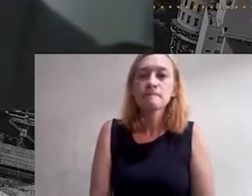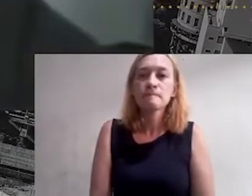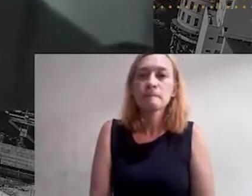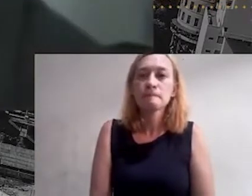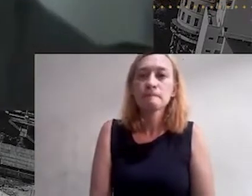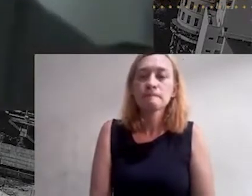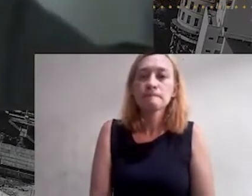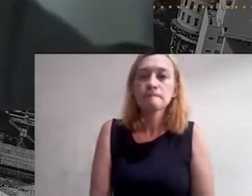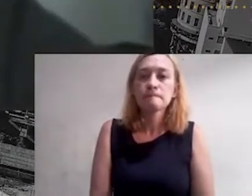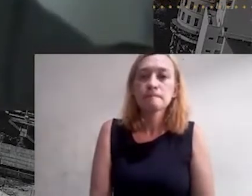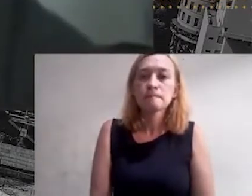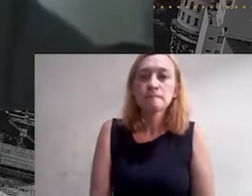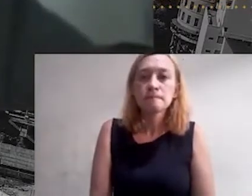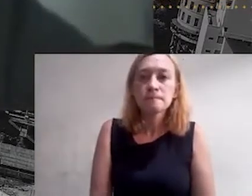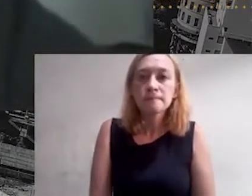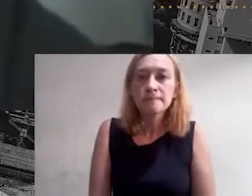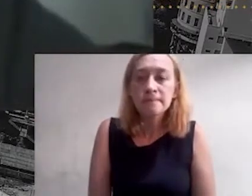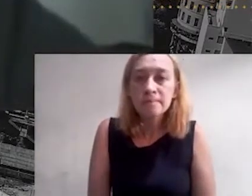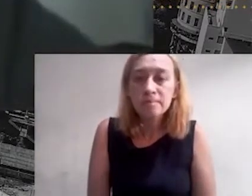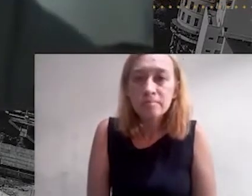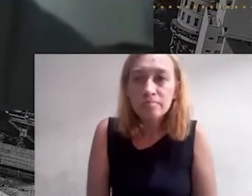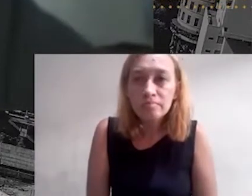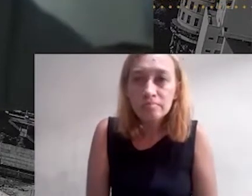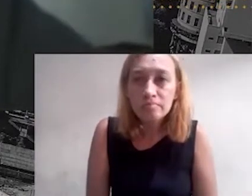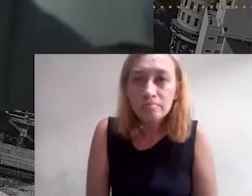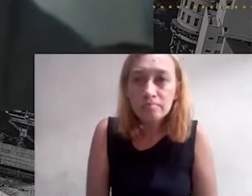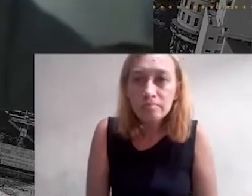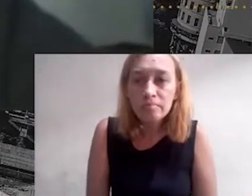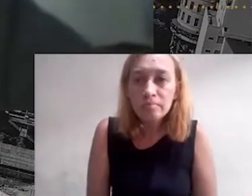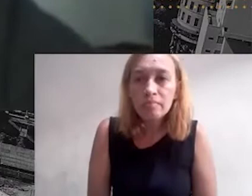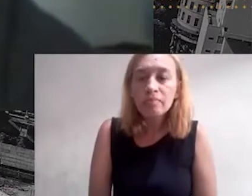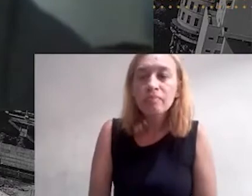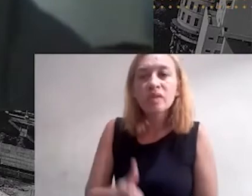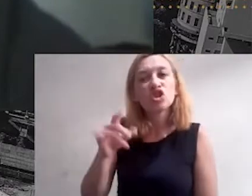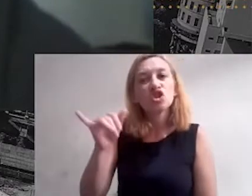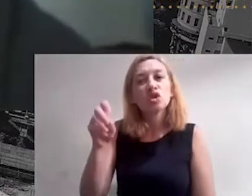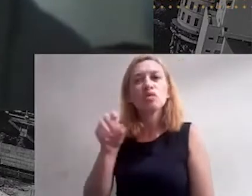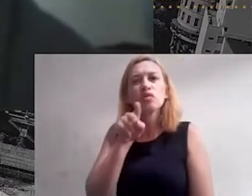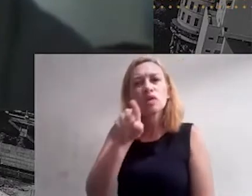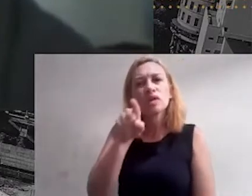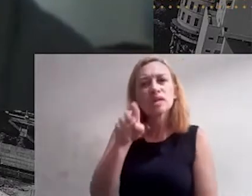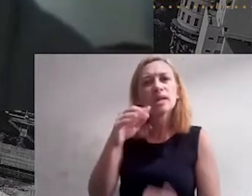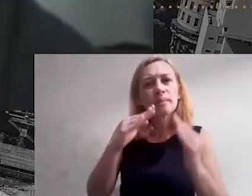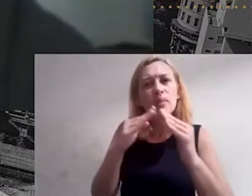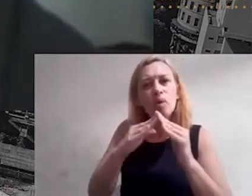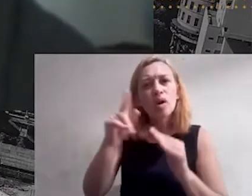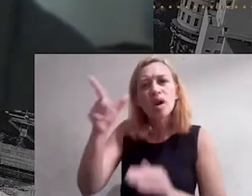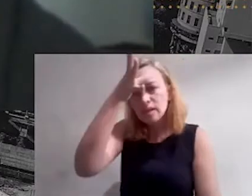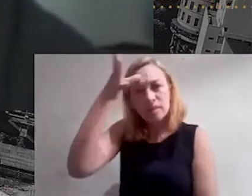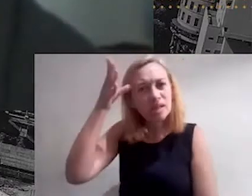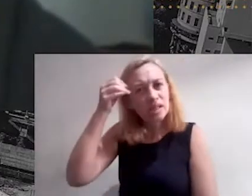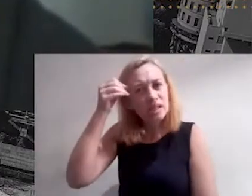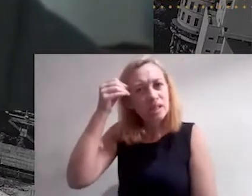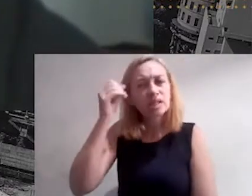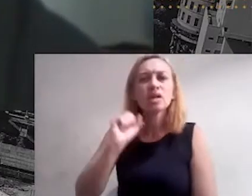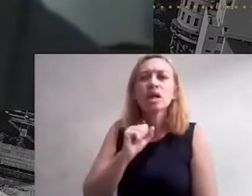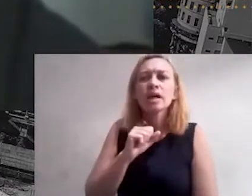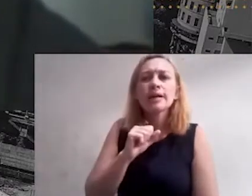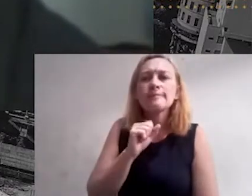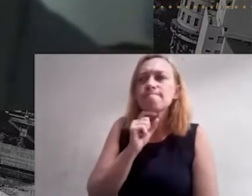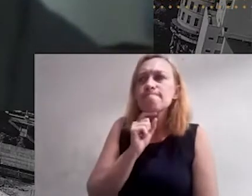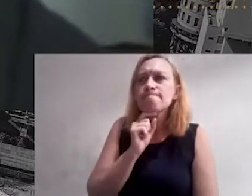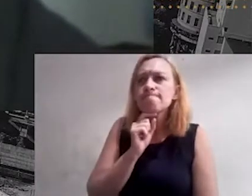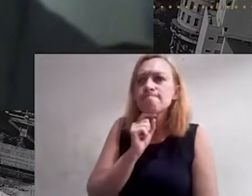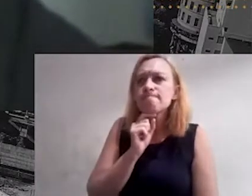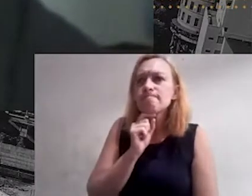Virgílio, você mora ali na Amazônia e você tem esse discurso que é